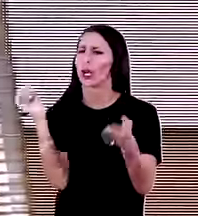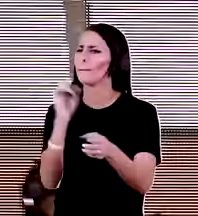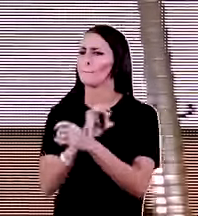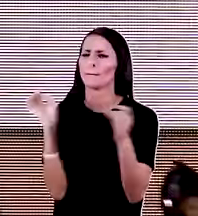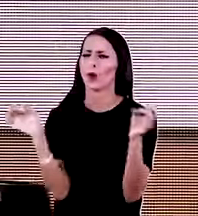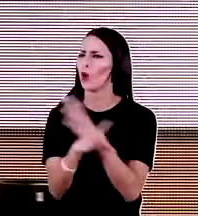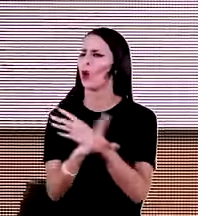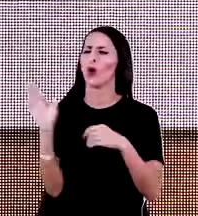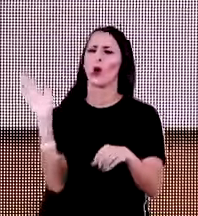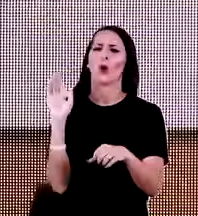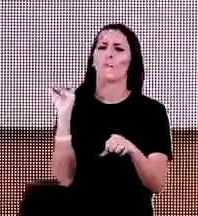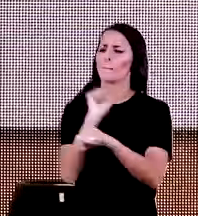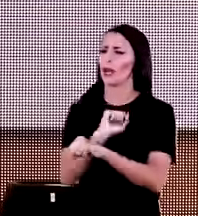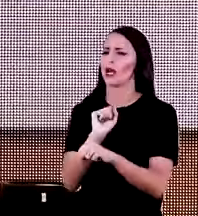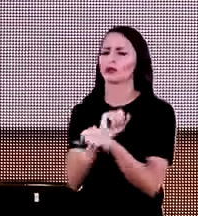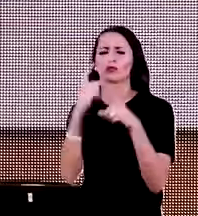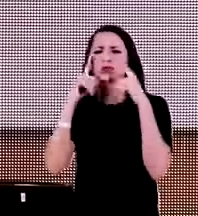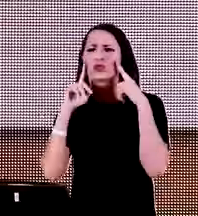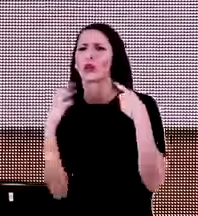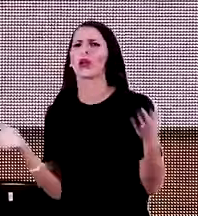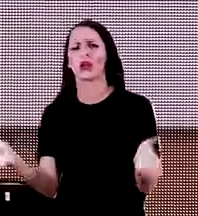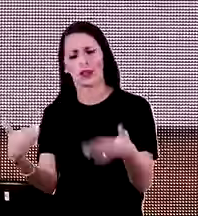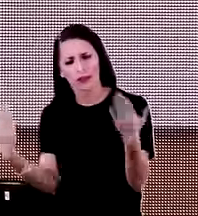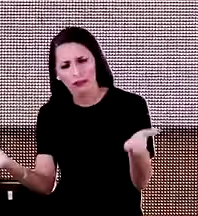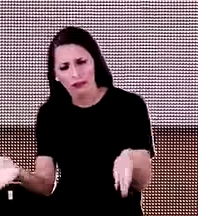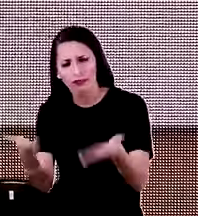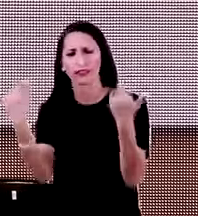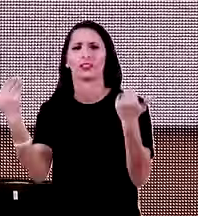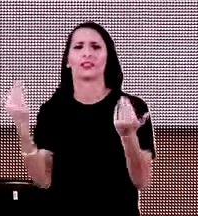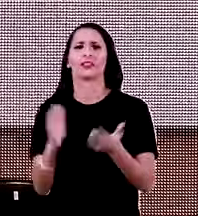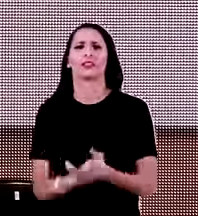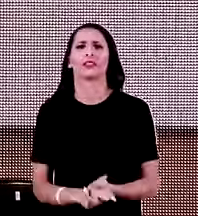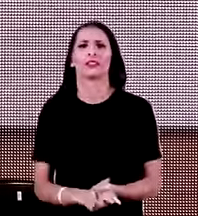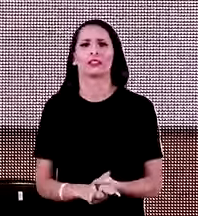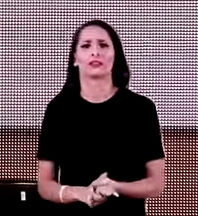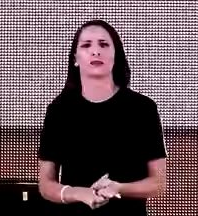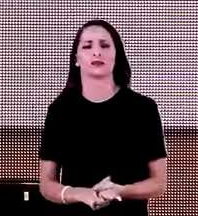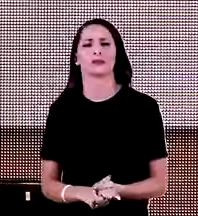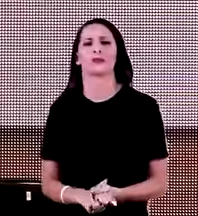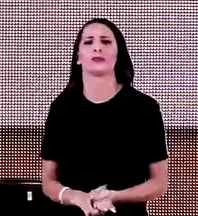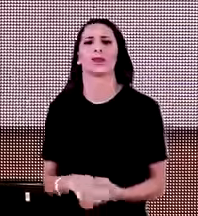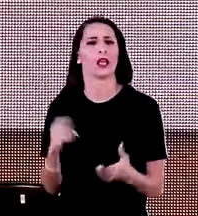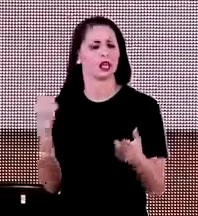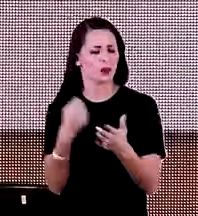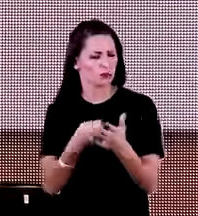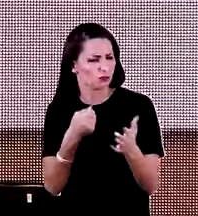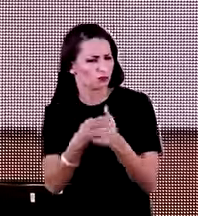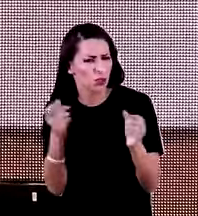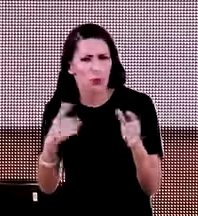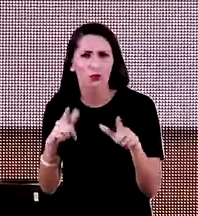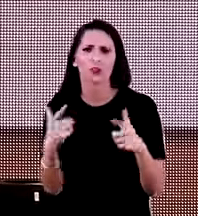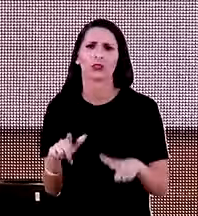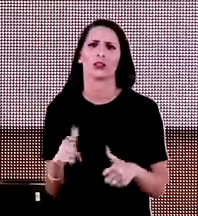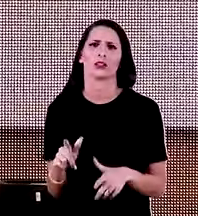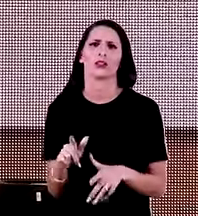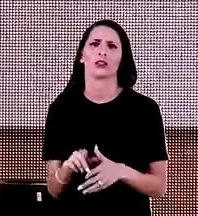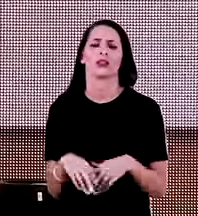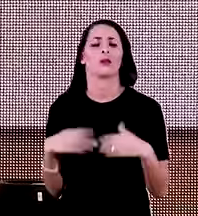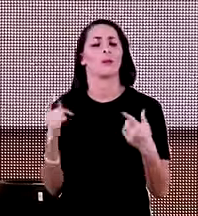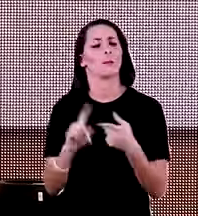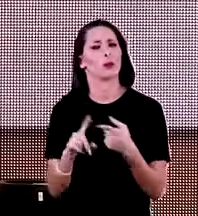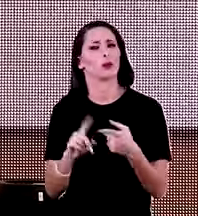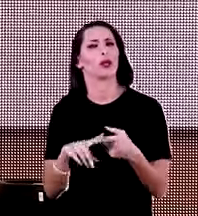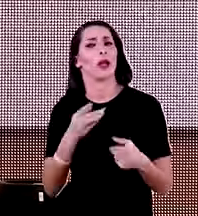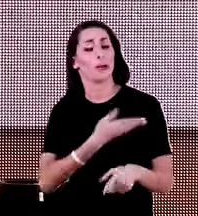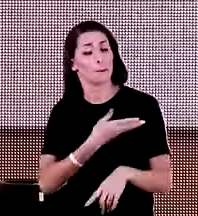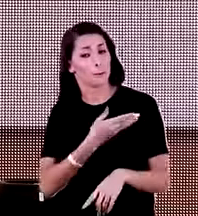não é? Sem grosseria, com muita sensibilidade e amor, porque amiga sabe fazer isso, sabe ou não sabe? Amiga sabe